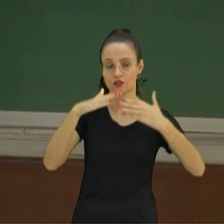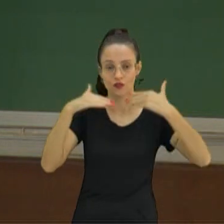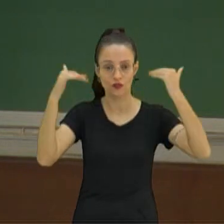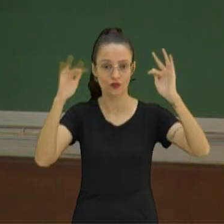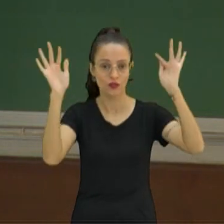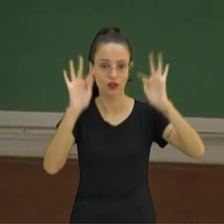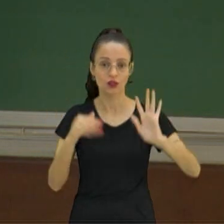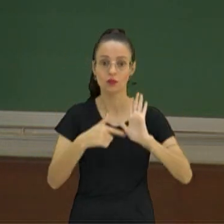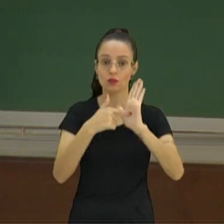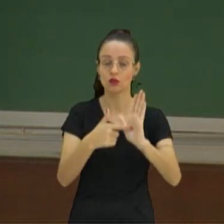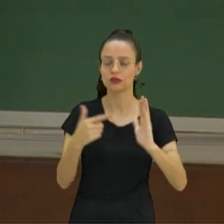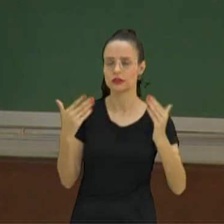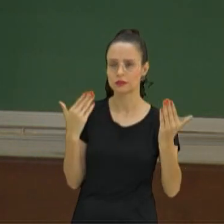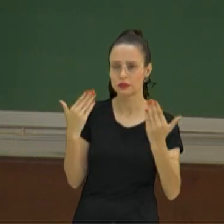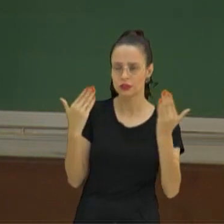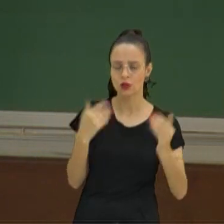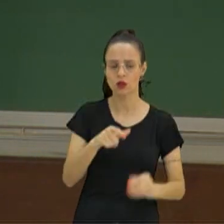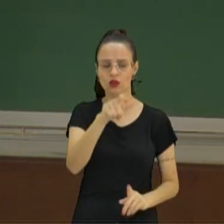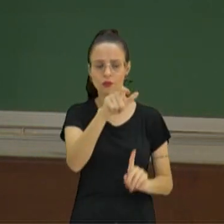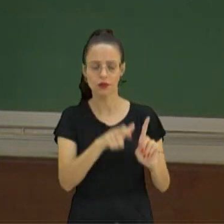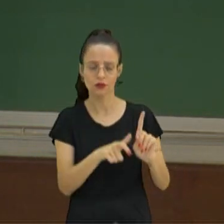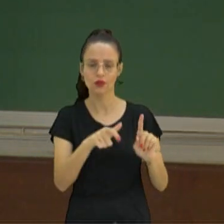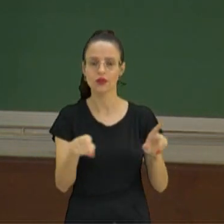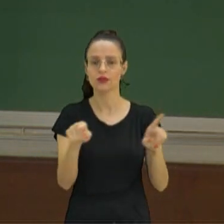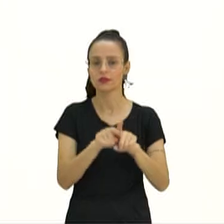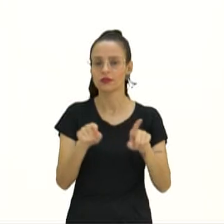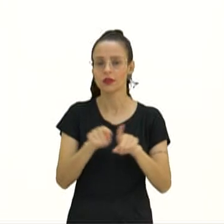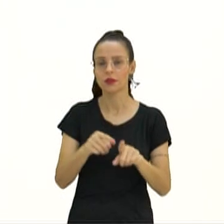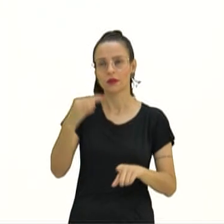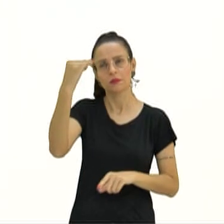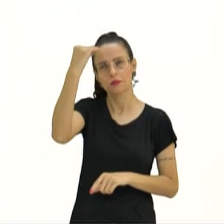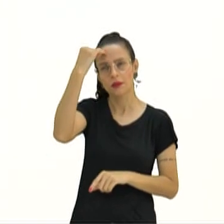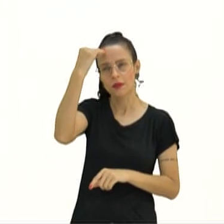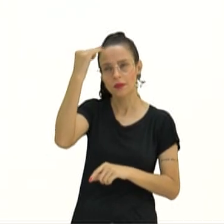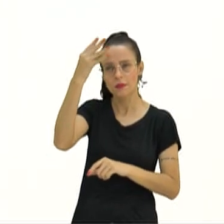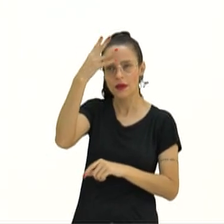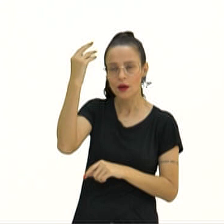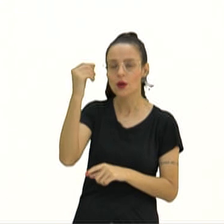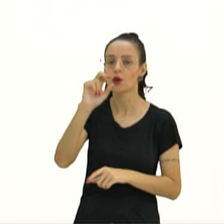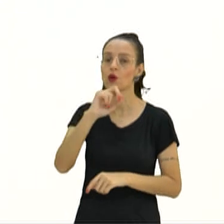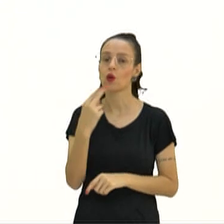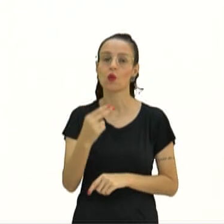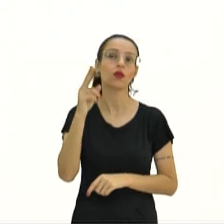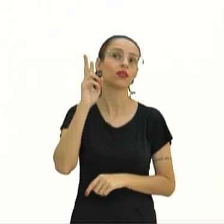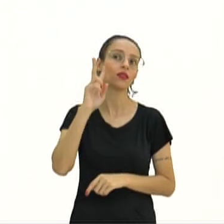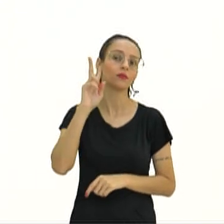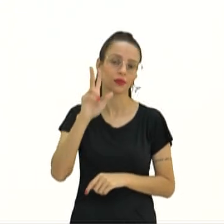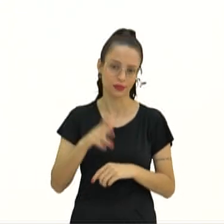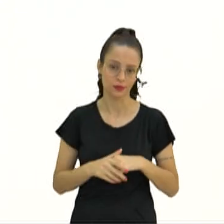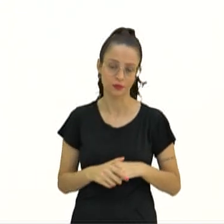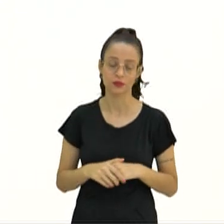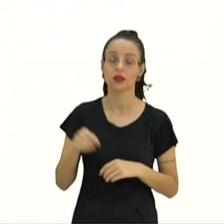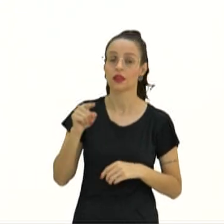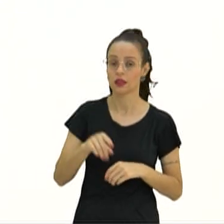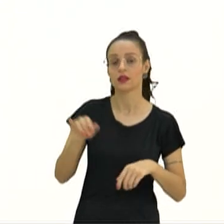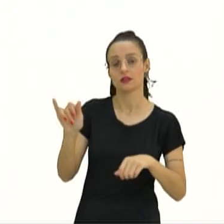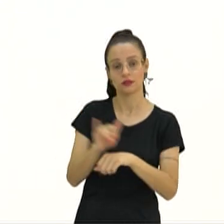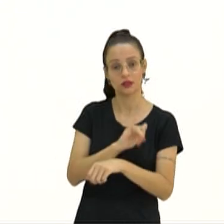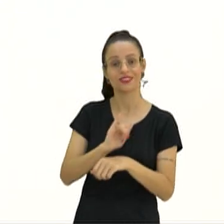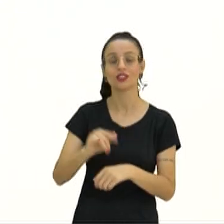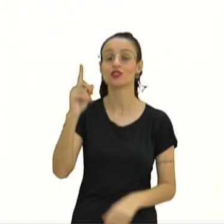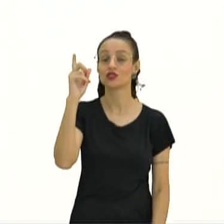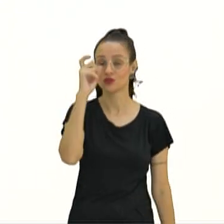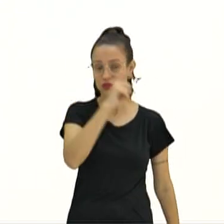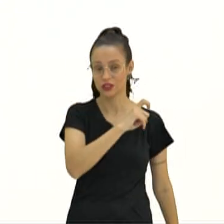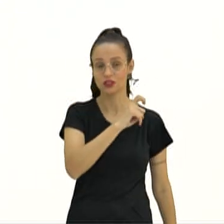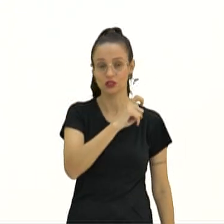do psicológico da personagem, distúrbios da memória ou mesmo uma lembrança. Então, é um recurso, às vezes, difícil